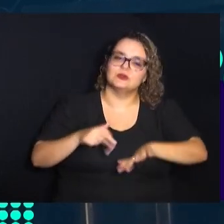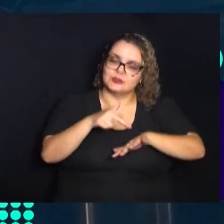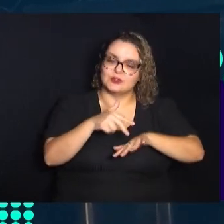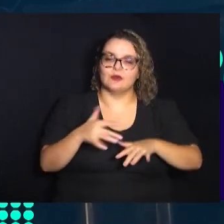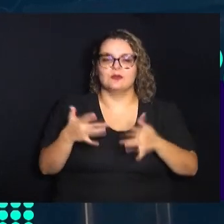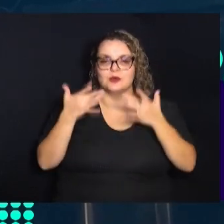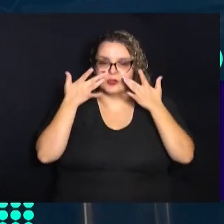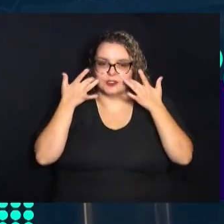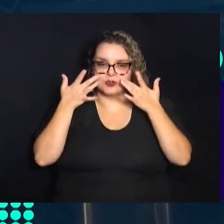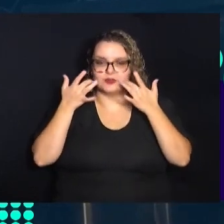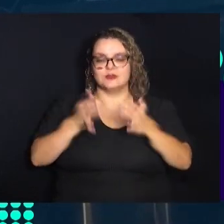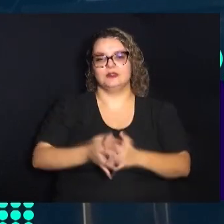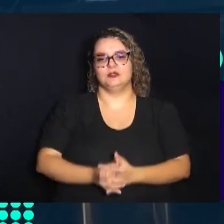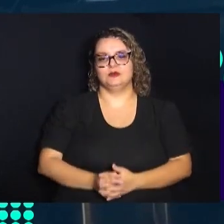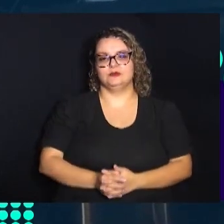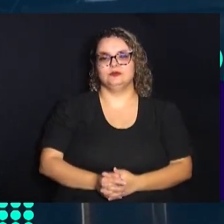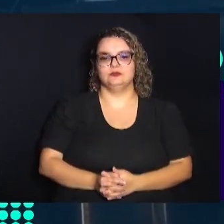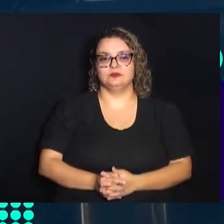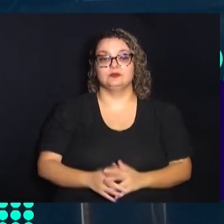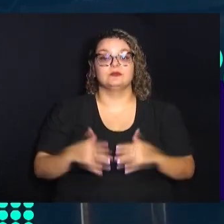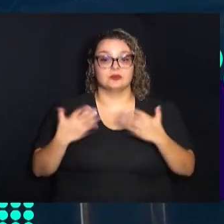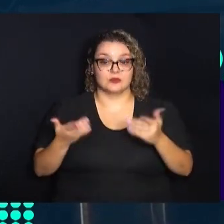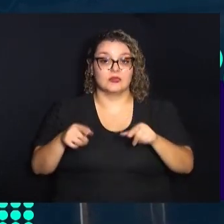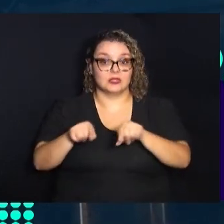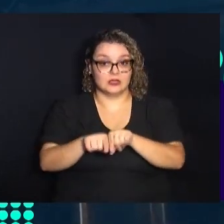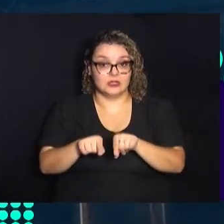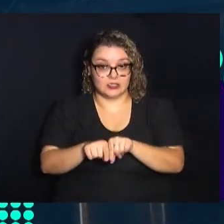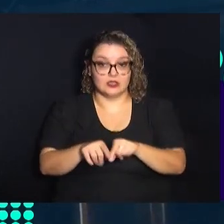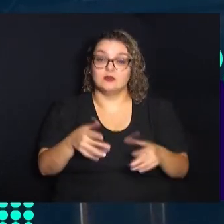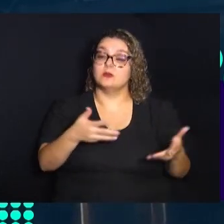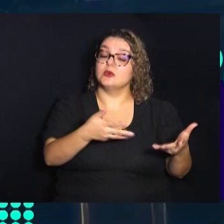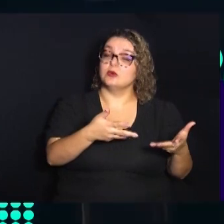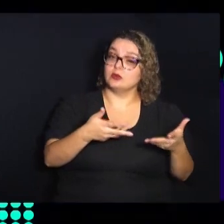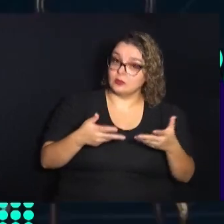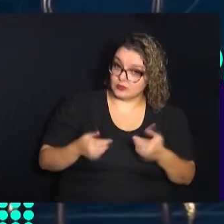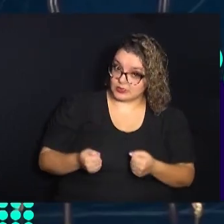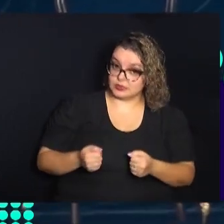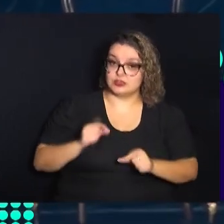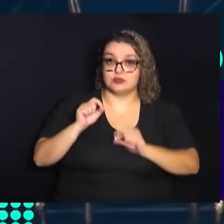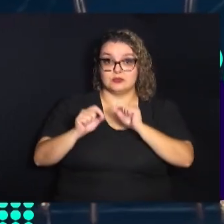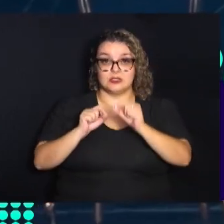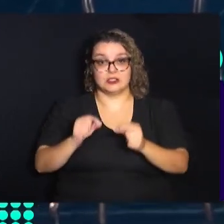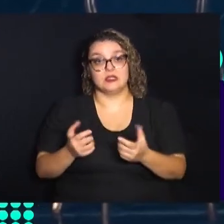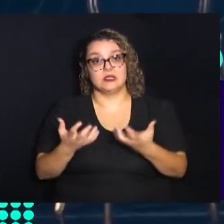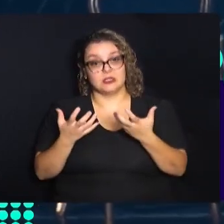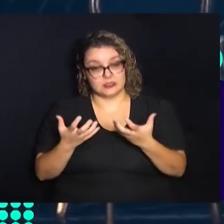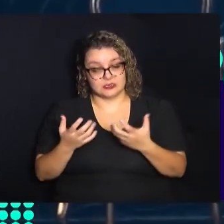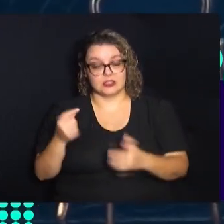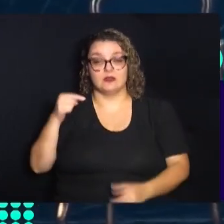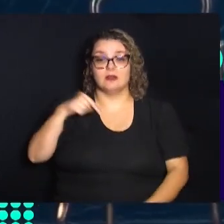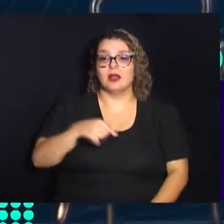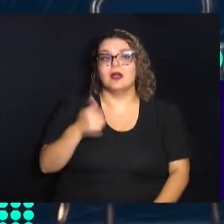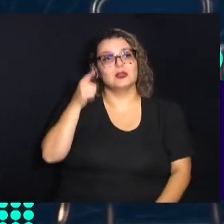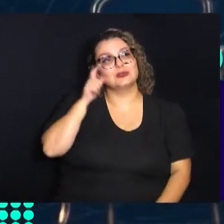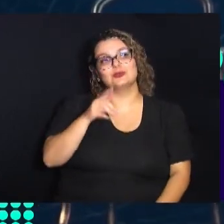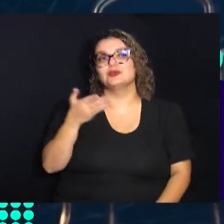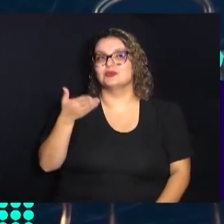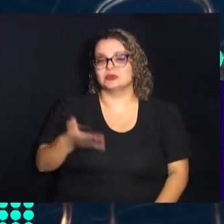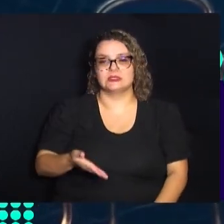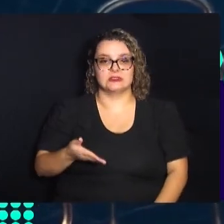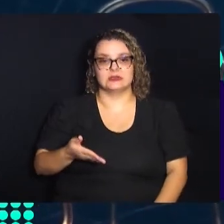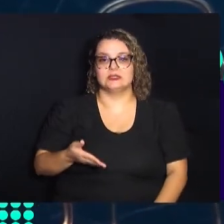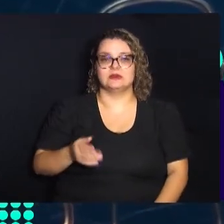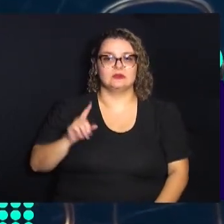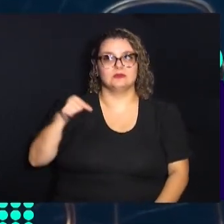depois sobe para o teatro. E aí também já fica o convite para quem quiser vir. Não